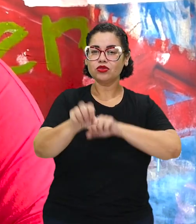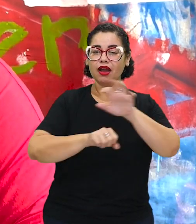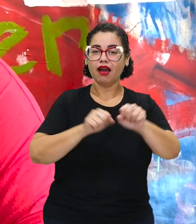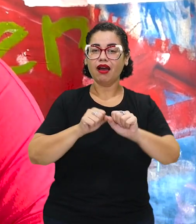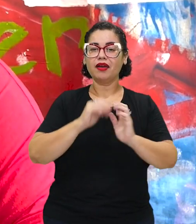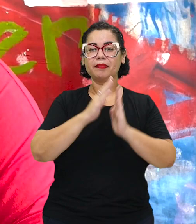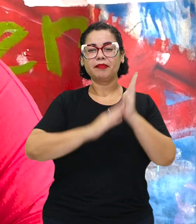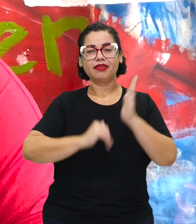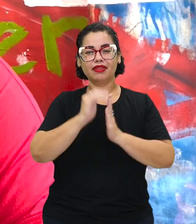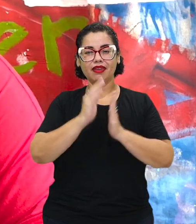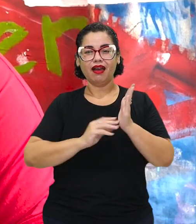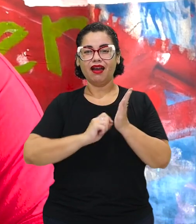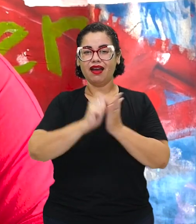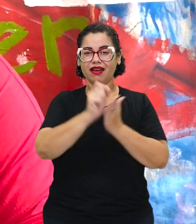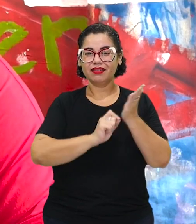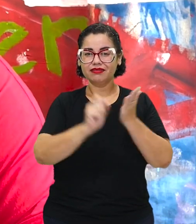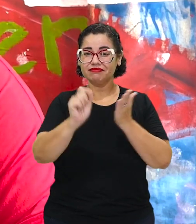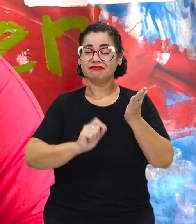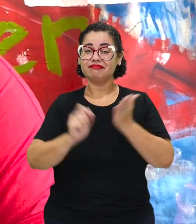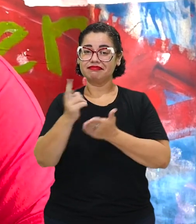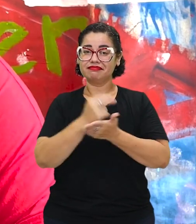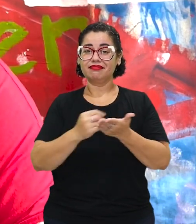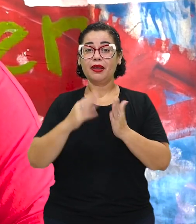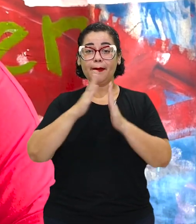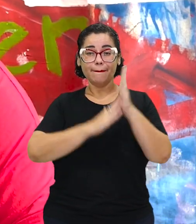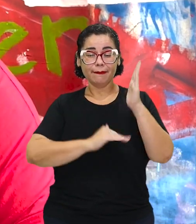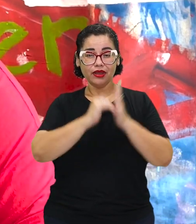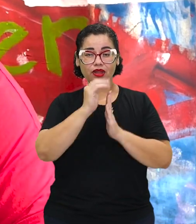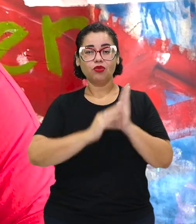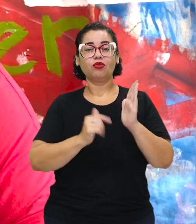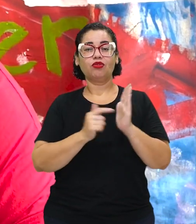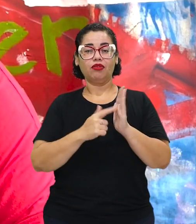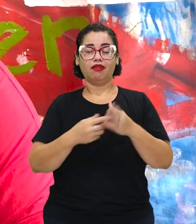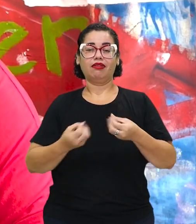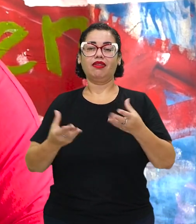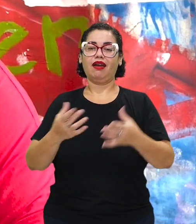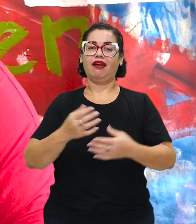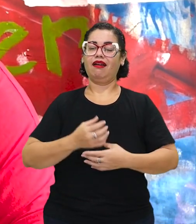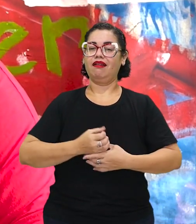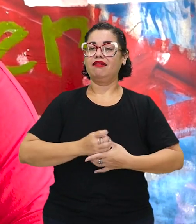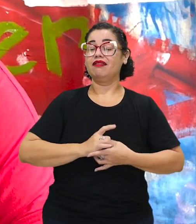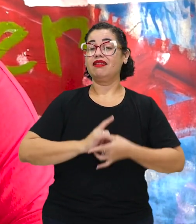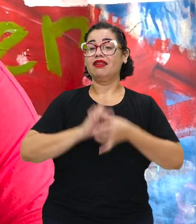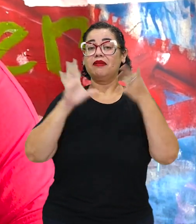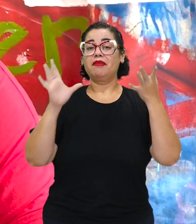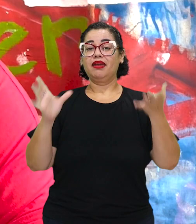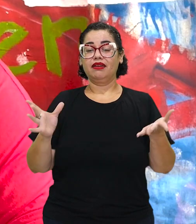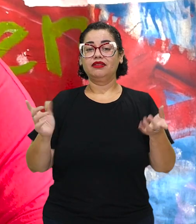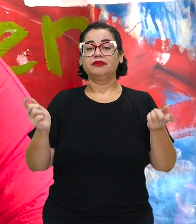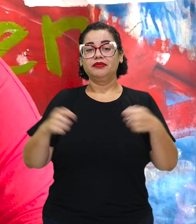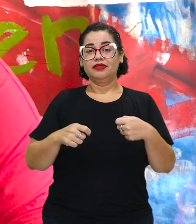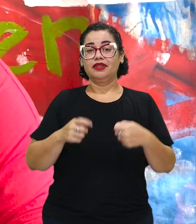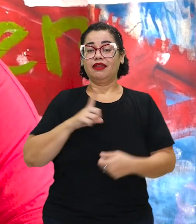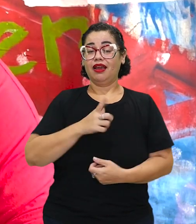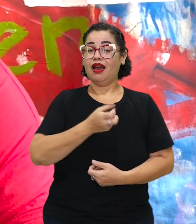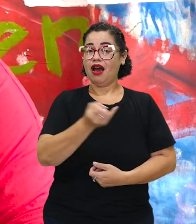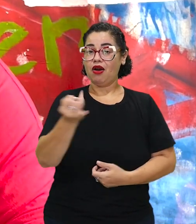Ensinar a riscar, a pintar, né? A pintura também ela traz muita